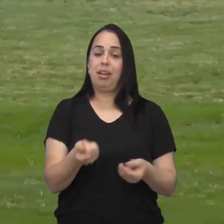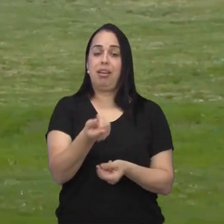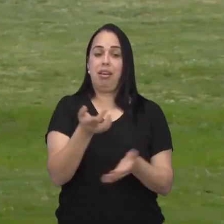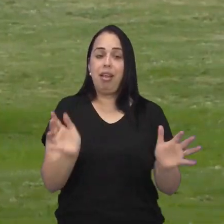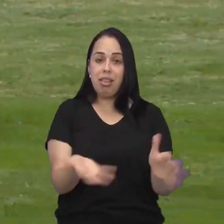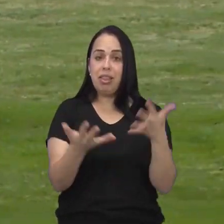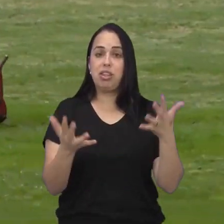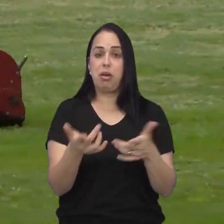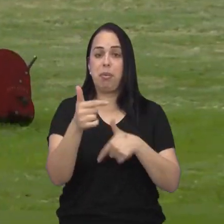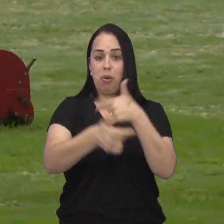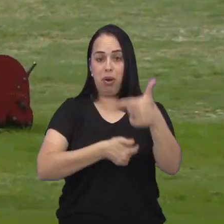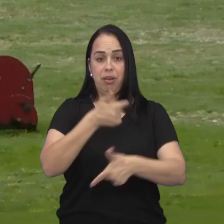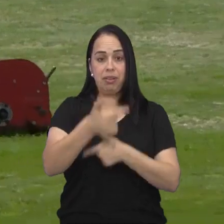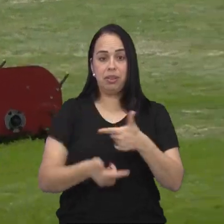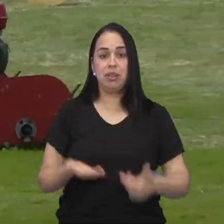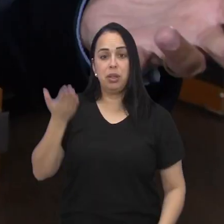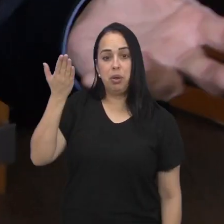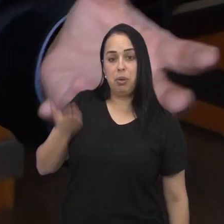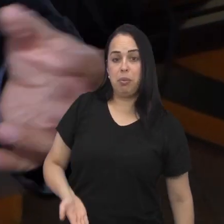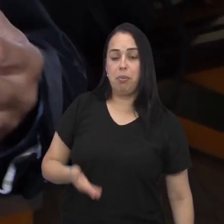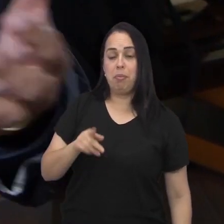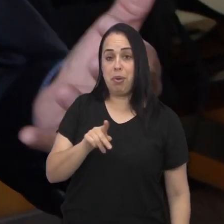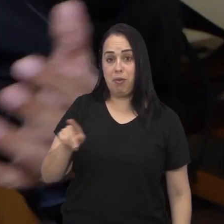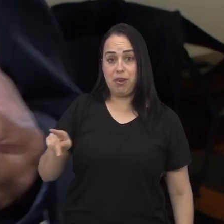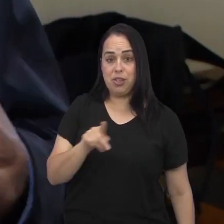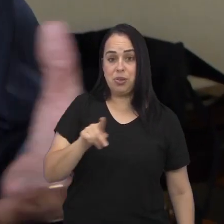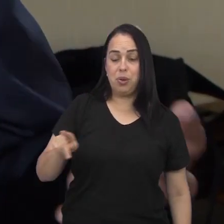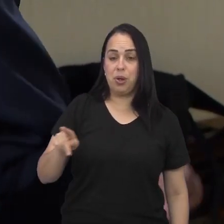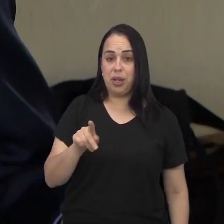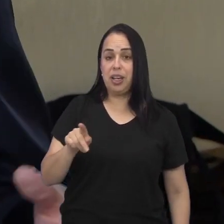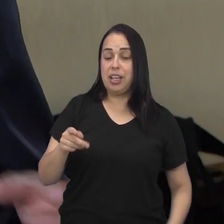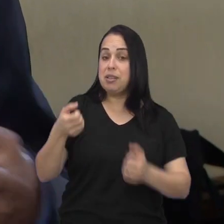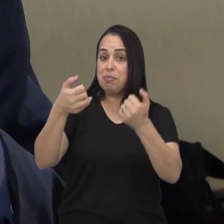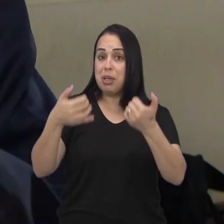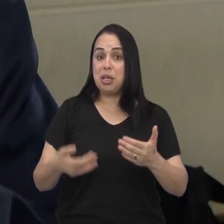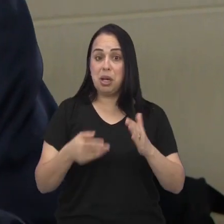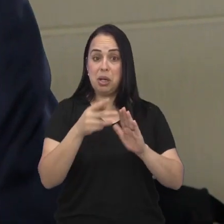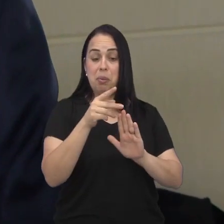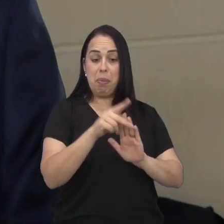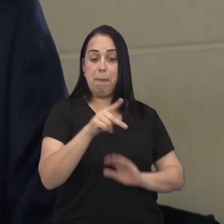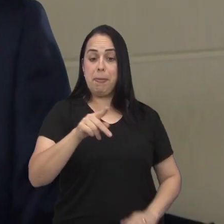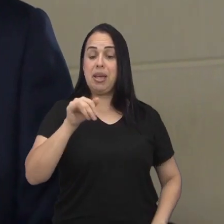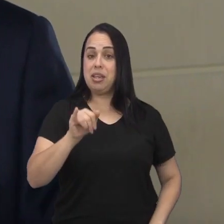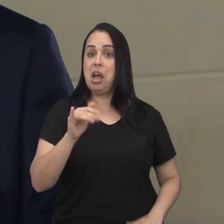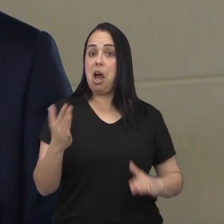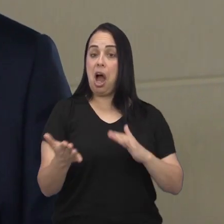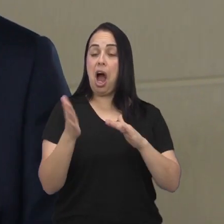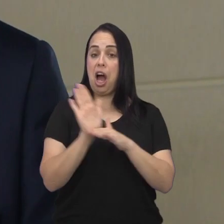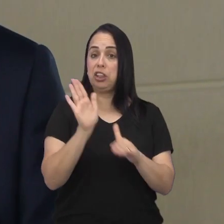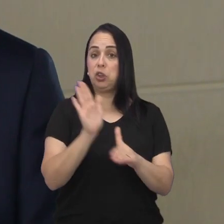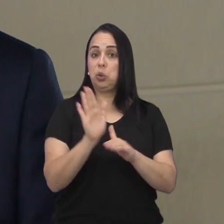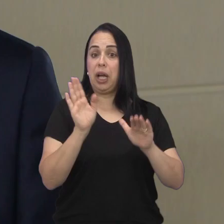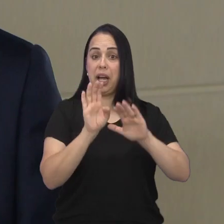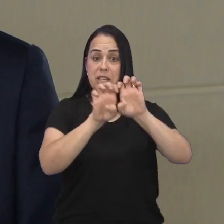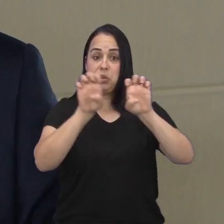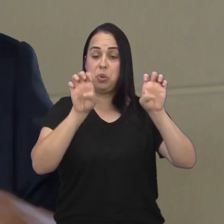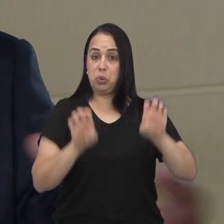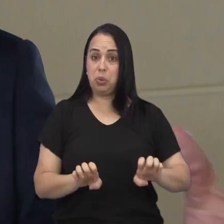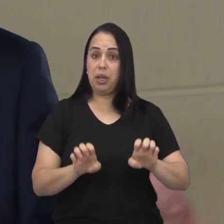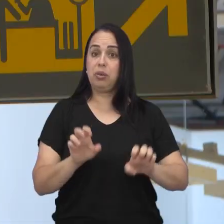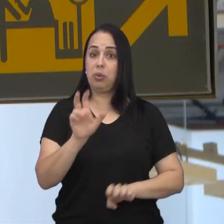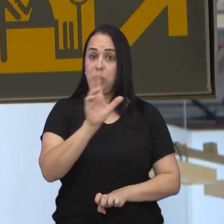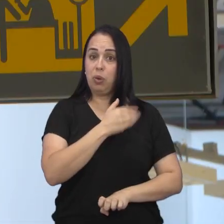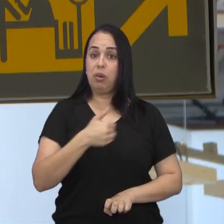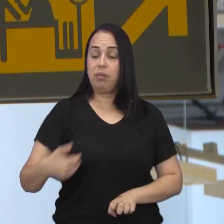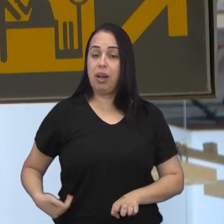assim estimular a geração de empregos. Para esse professor, o programa contribui com a expansão da infraestrutura